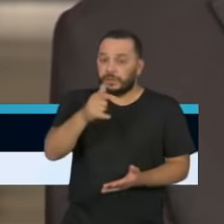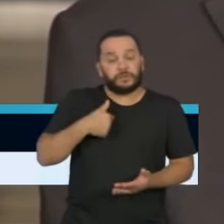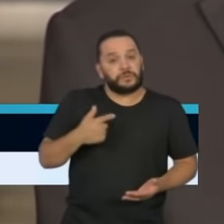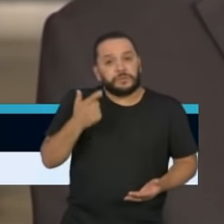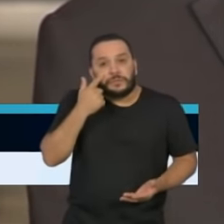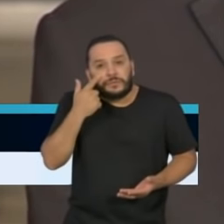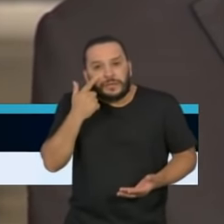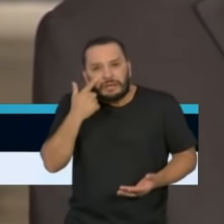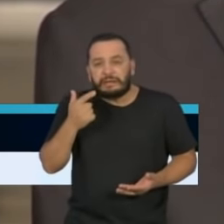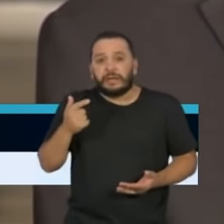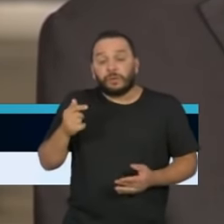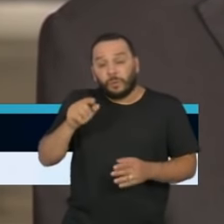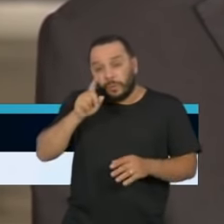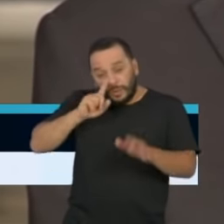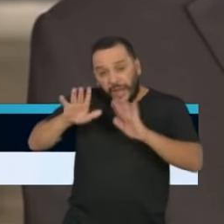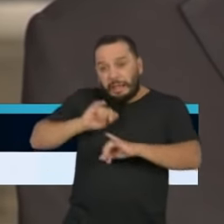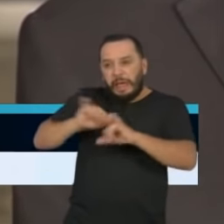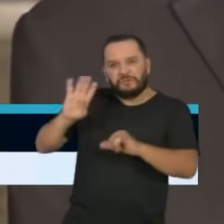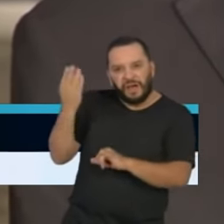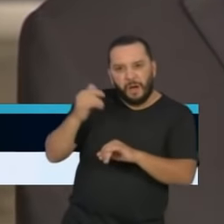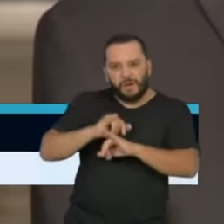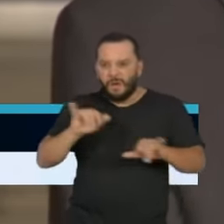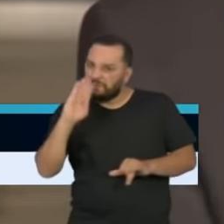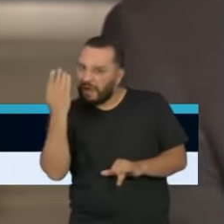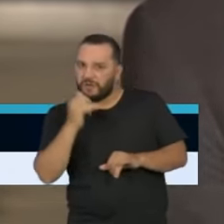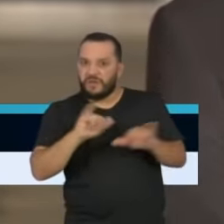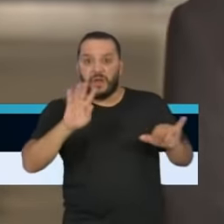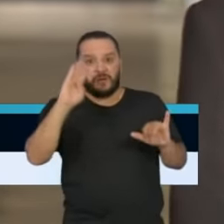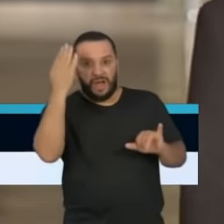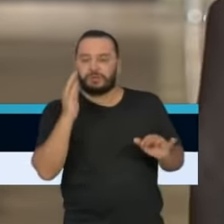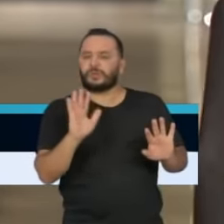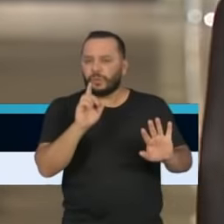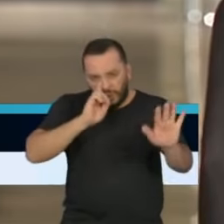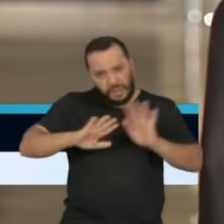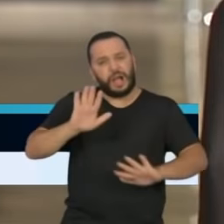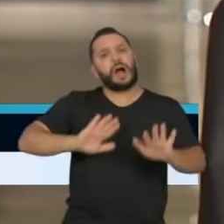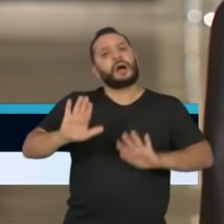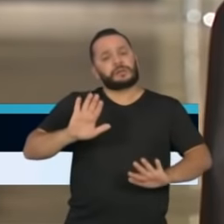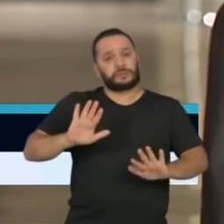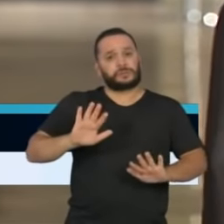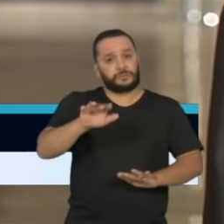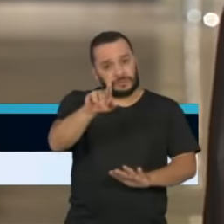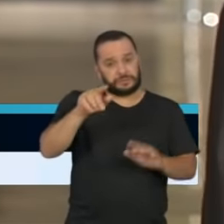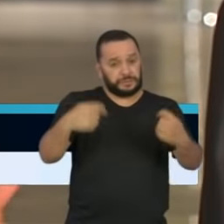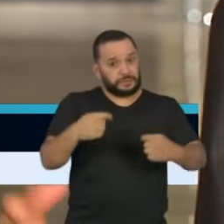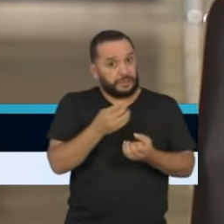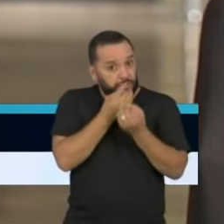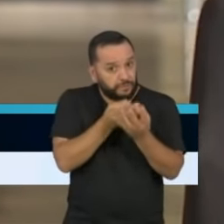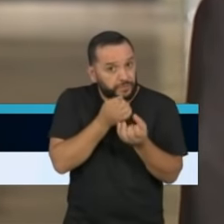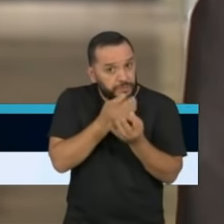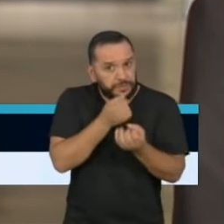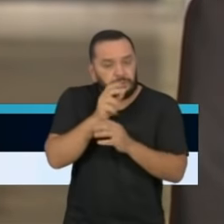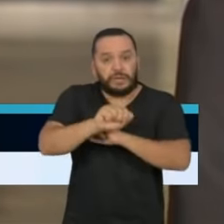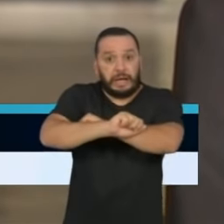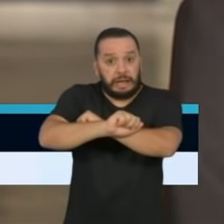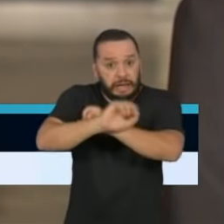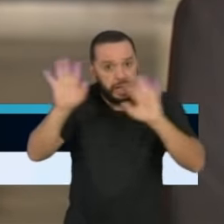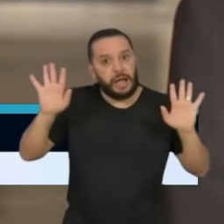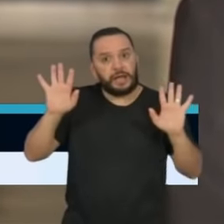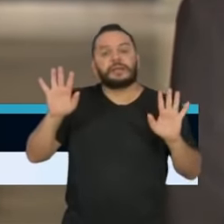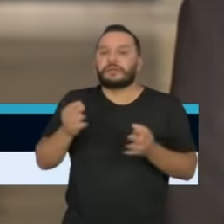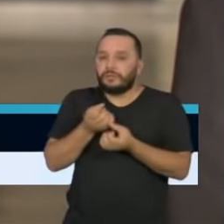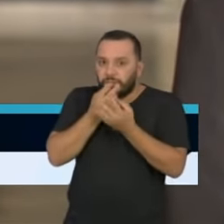fontes duvidosas, duvidem de notícias alarmantes, tenham muito cuidado na obtenção de informações e na disseminação